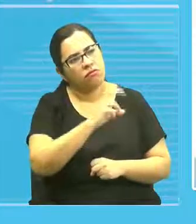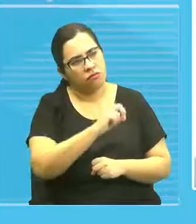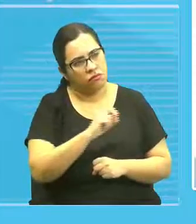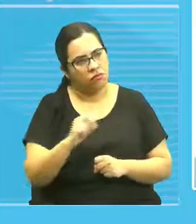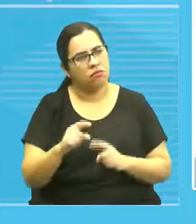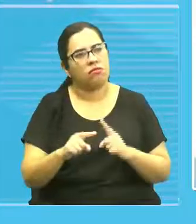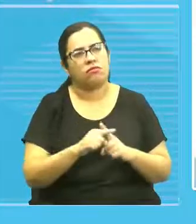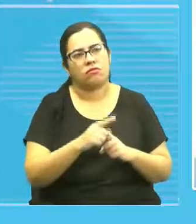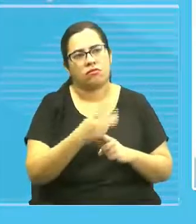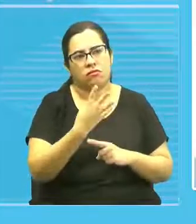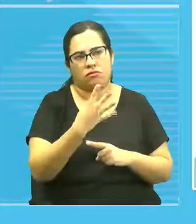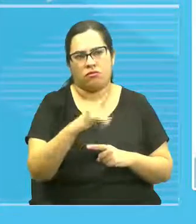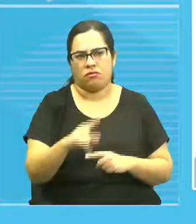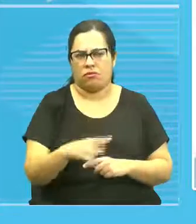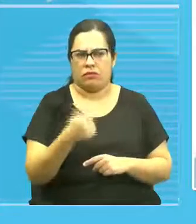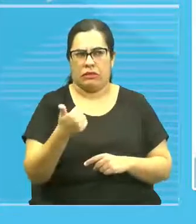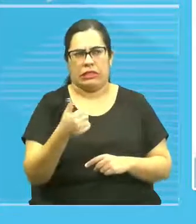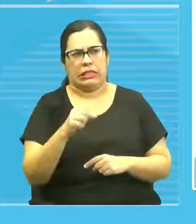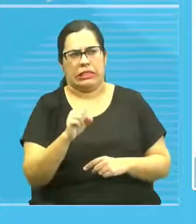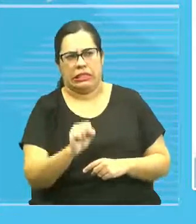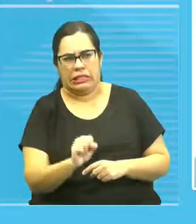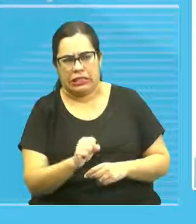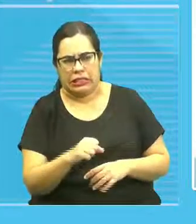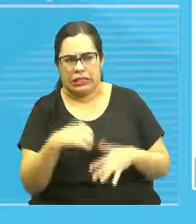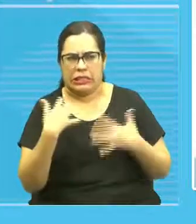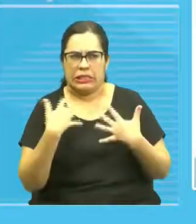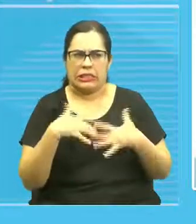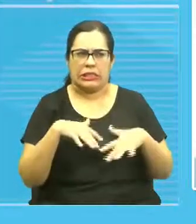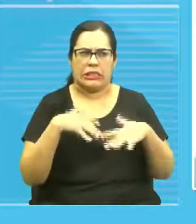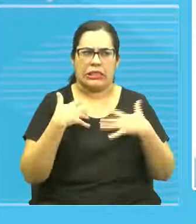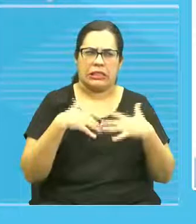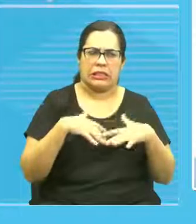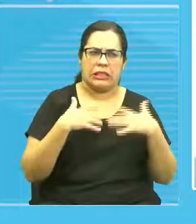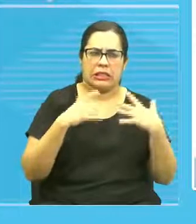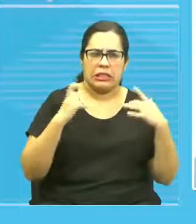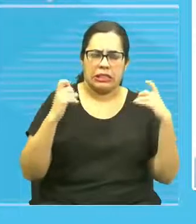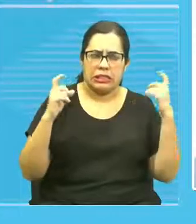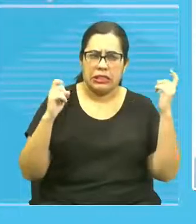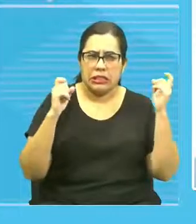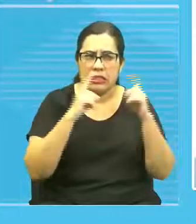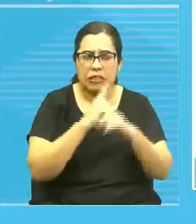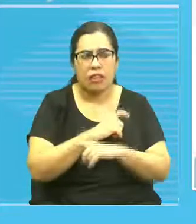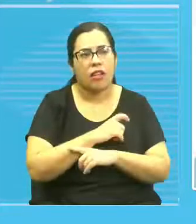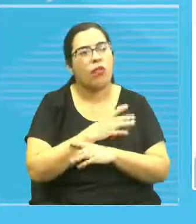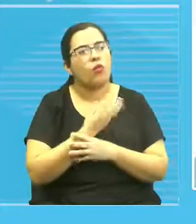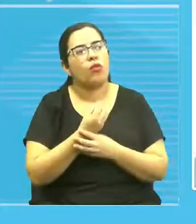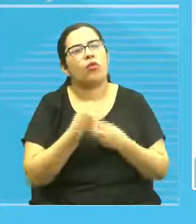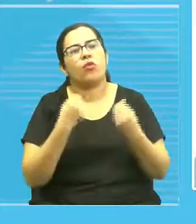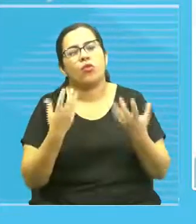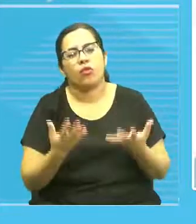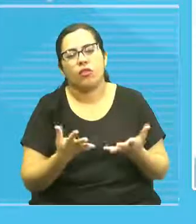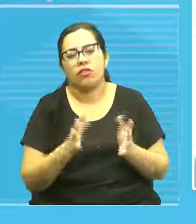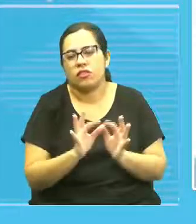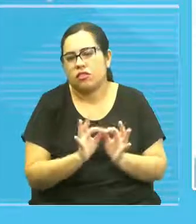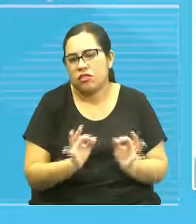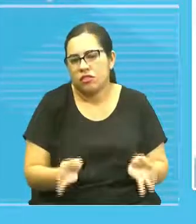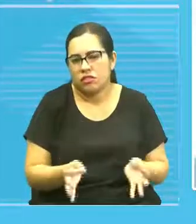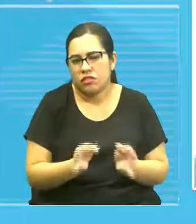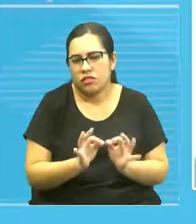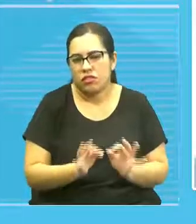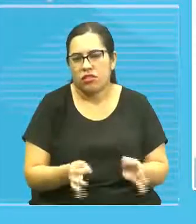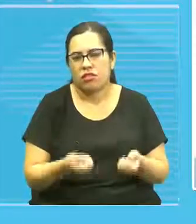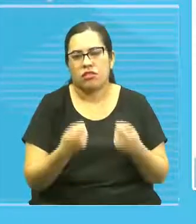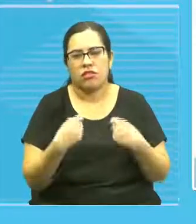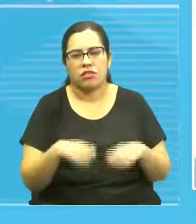vezes 4,18, rapaz. Vai me dar um trabalhinho. Aí você vai fazer o quê? Você